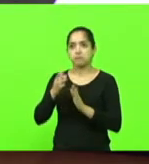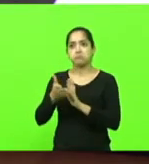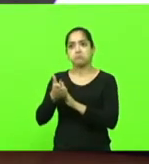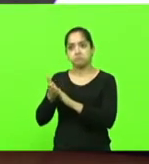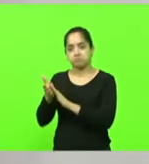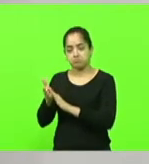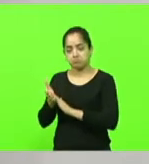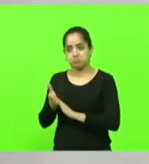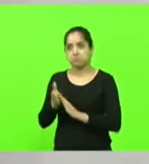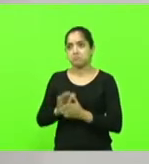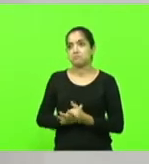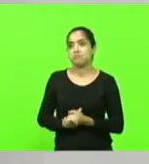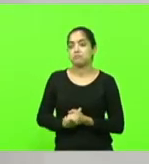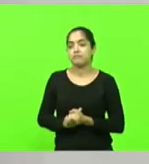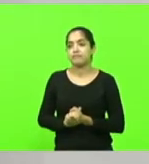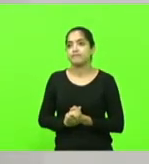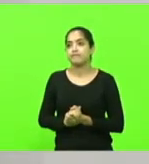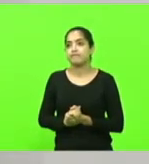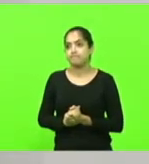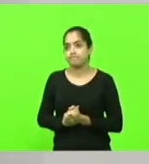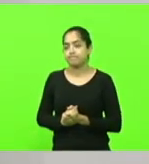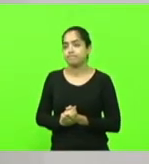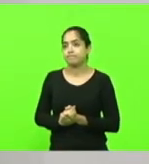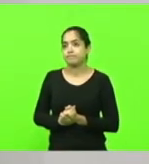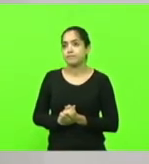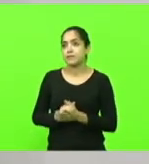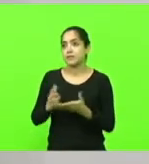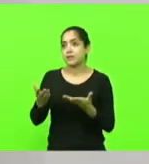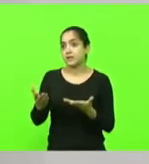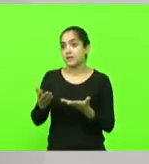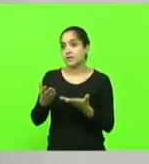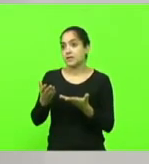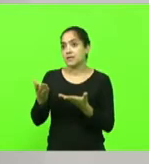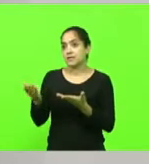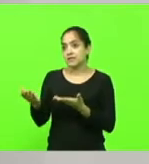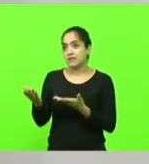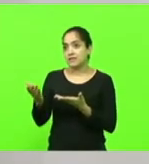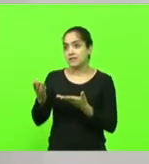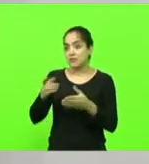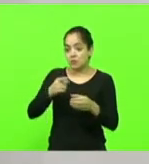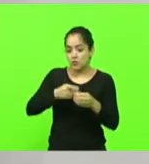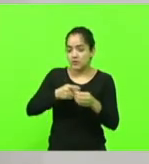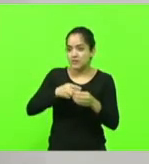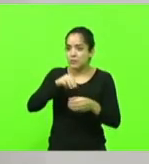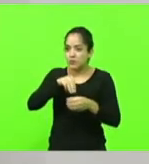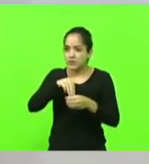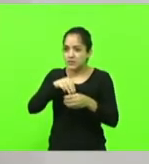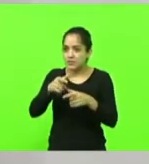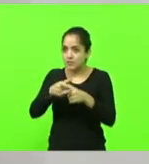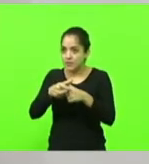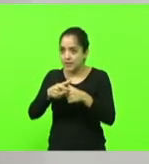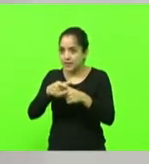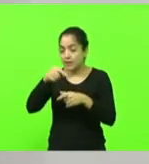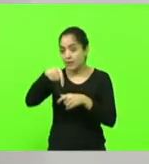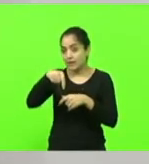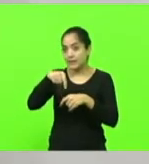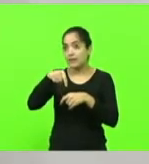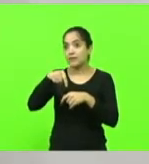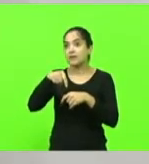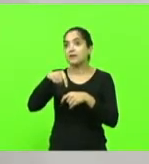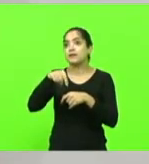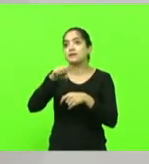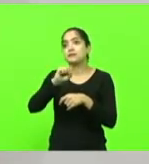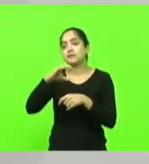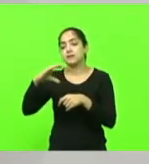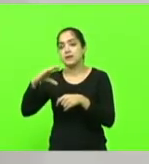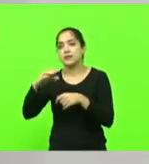É, realmente é algo esplendoroso, né? Não é sempre que um município pequeno, no caso de Santa Catarina,